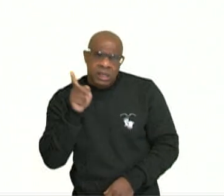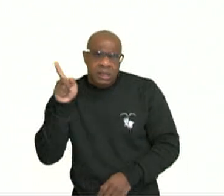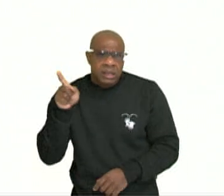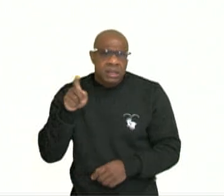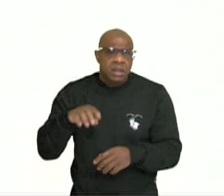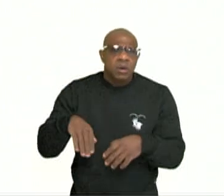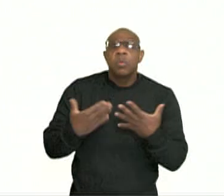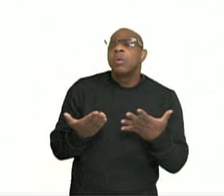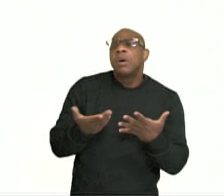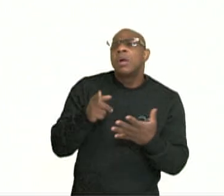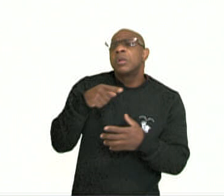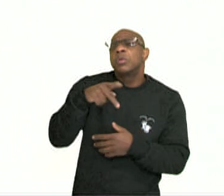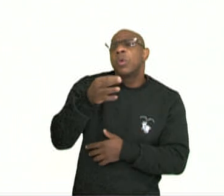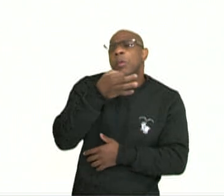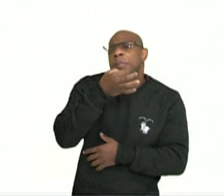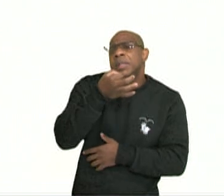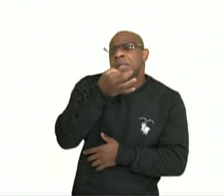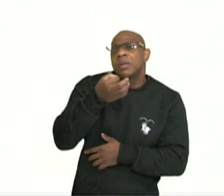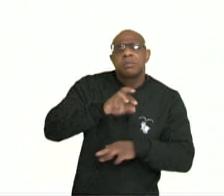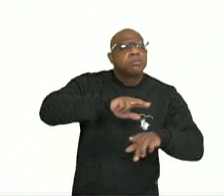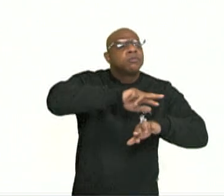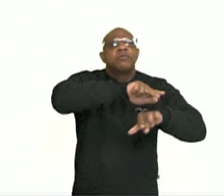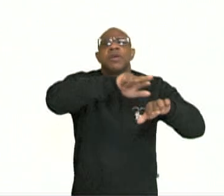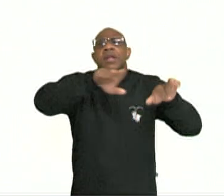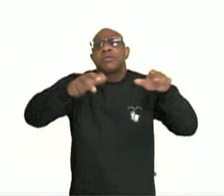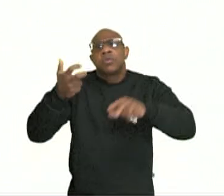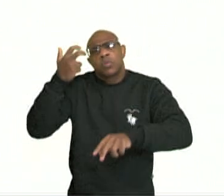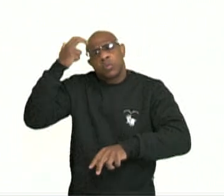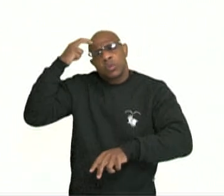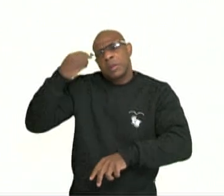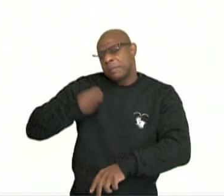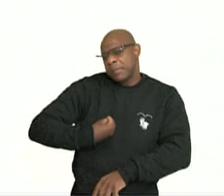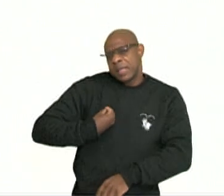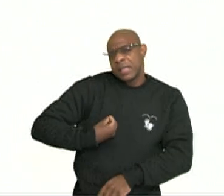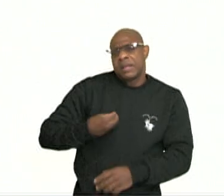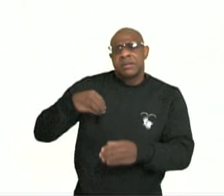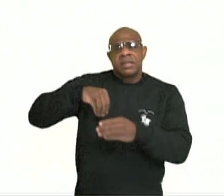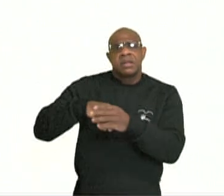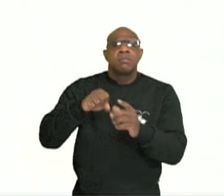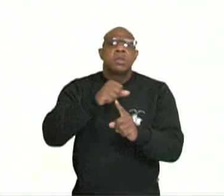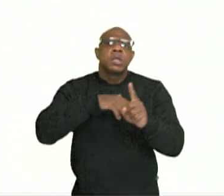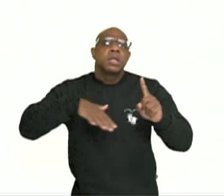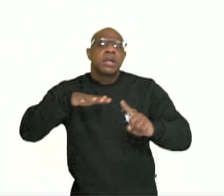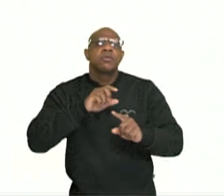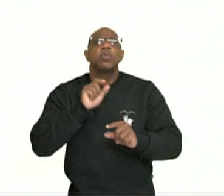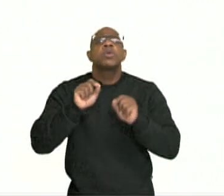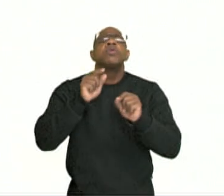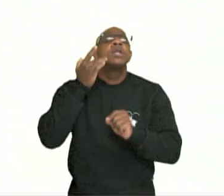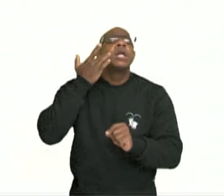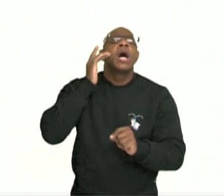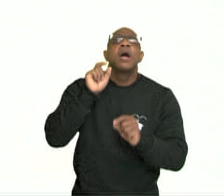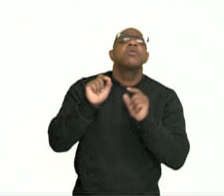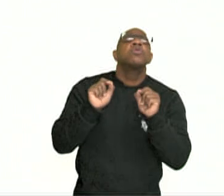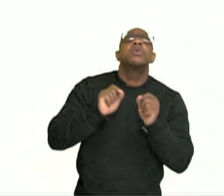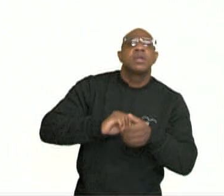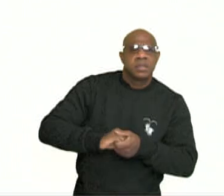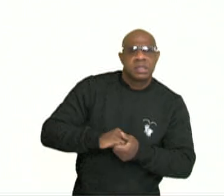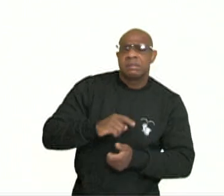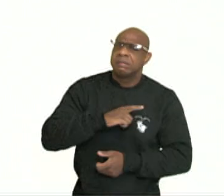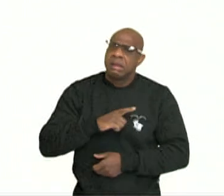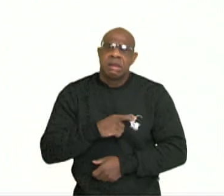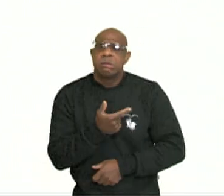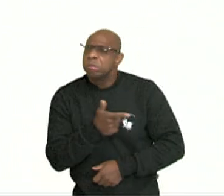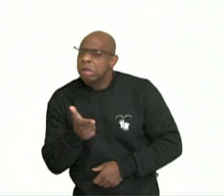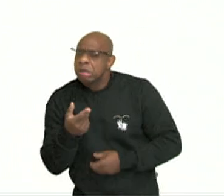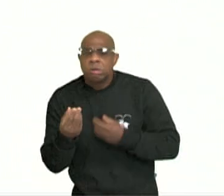as diferenças culturais presentes na sociedade? O que você acha, né? Existe, não existe? Como é